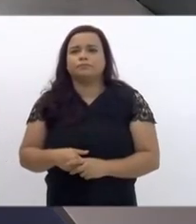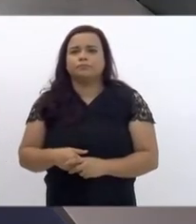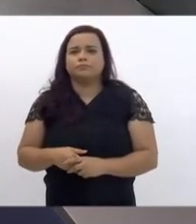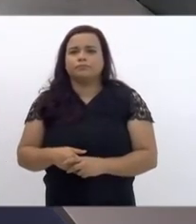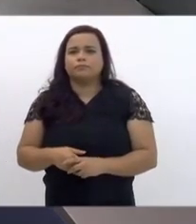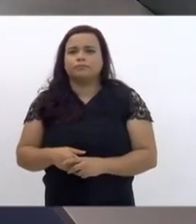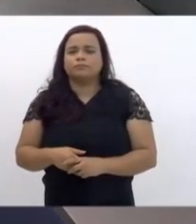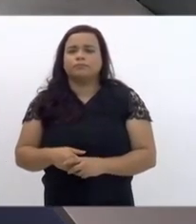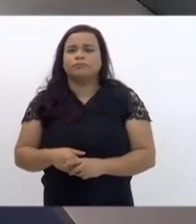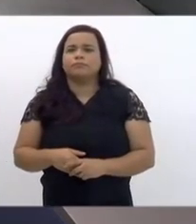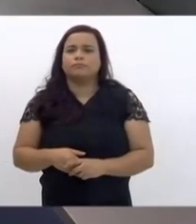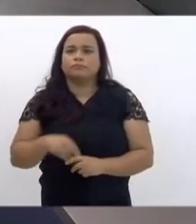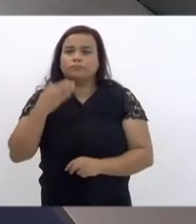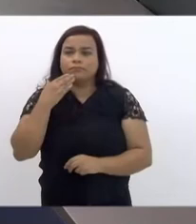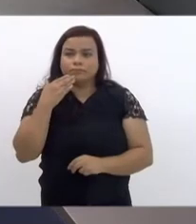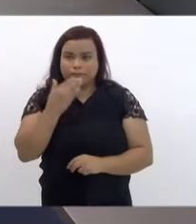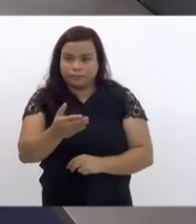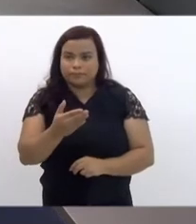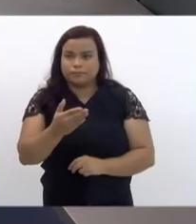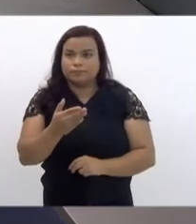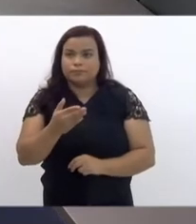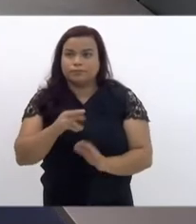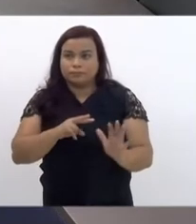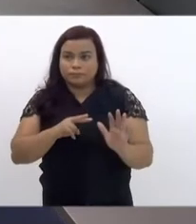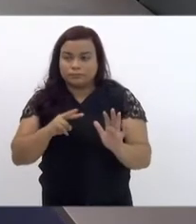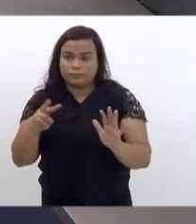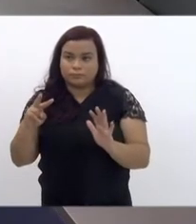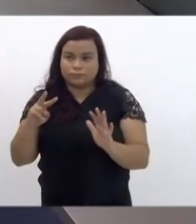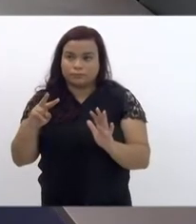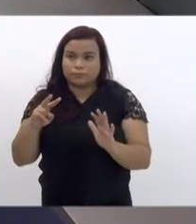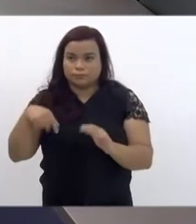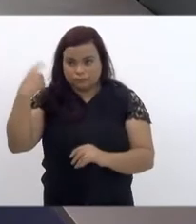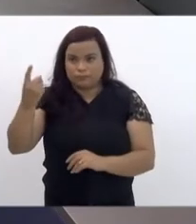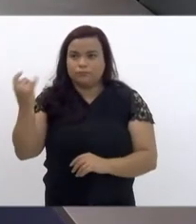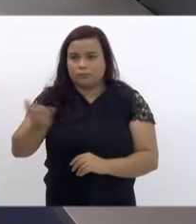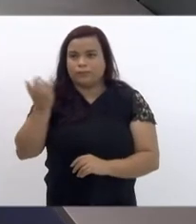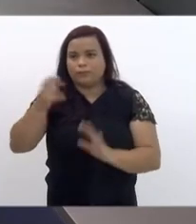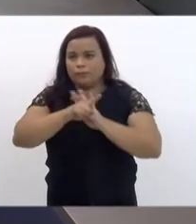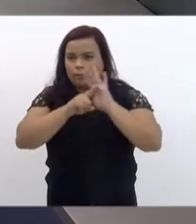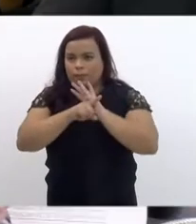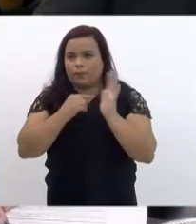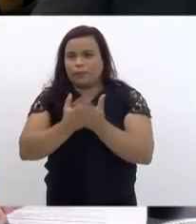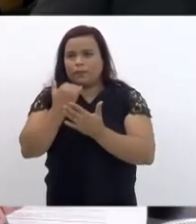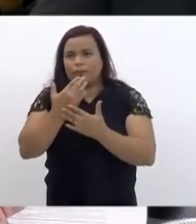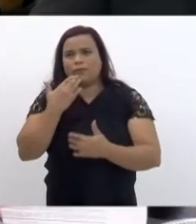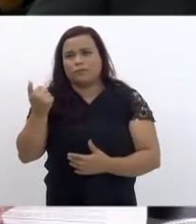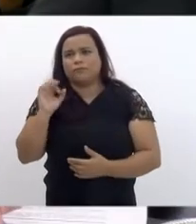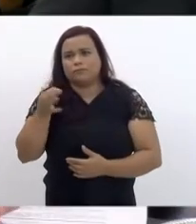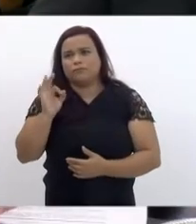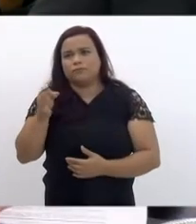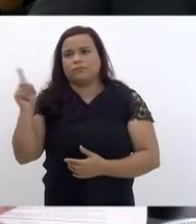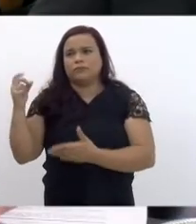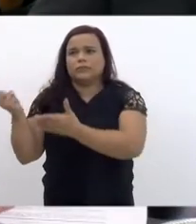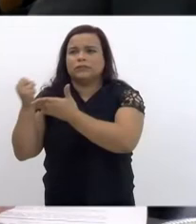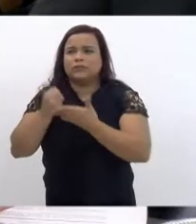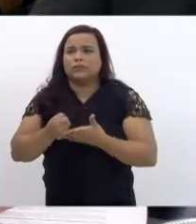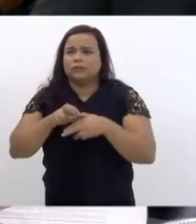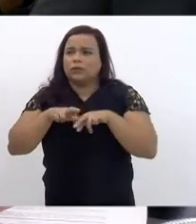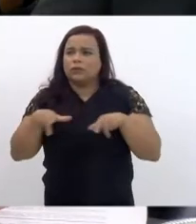Pedido de vista, deputado Luiz Paulo. Por uma sessão. É importante, sim. 19. Até porque o Fernando está trazendo aqui a baila, isso aqui pode